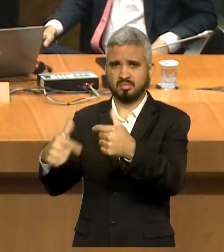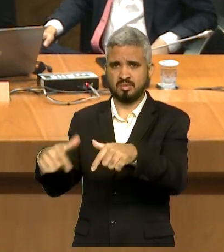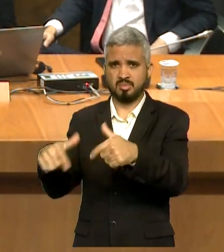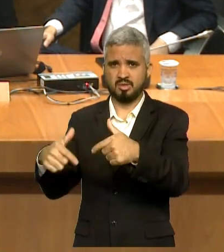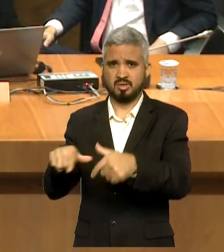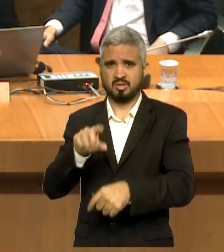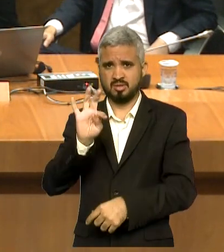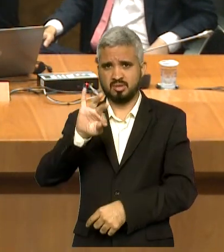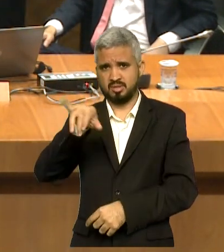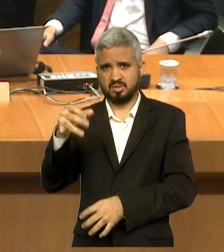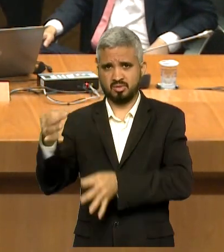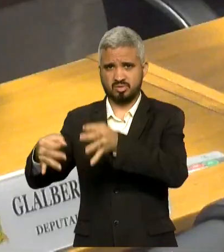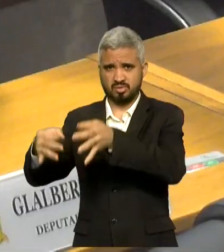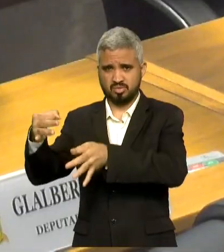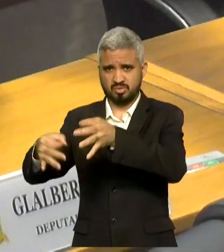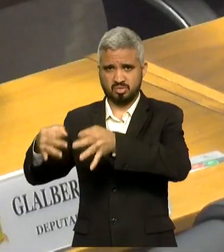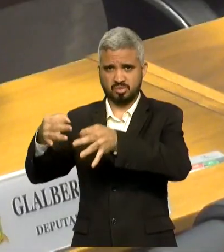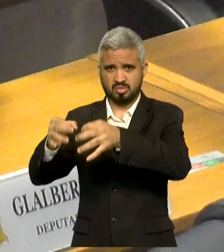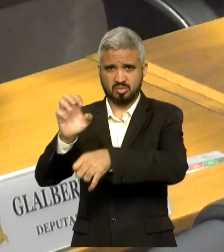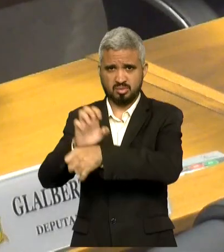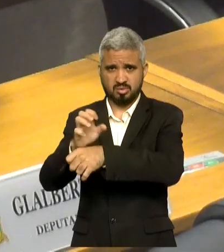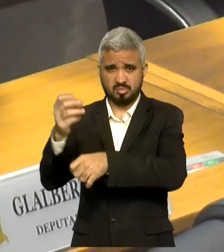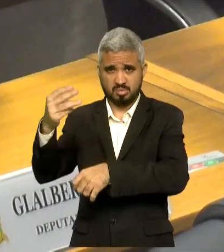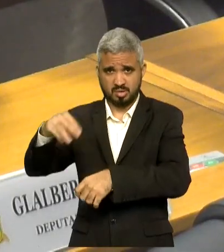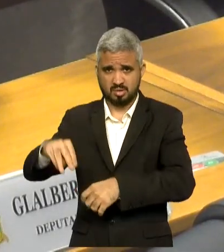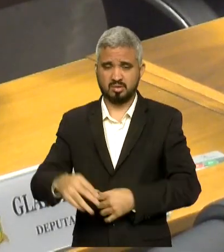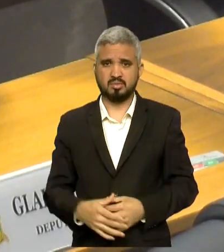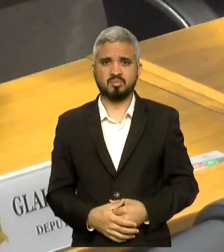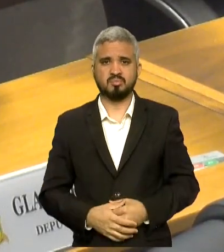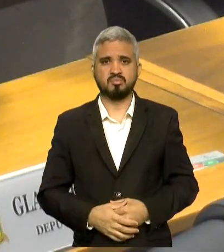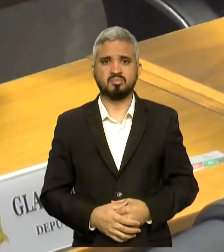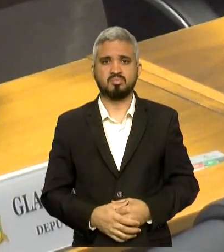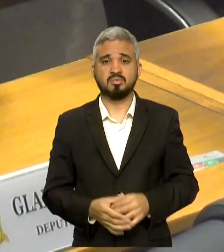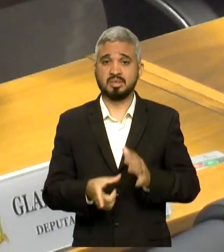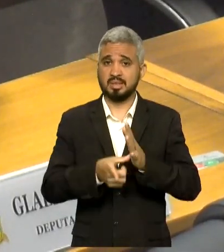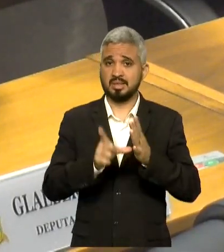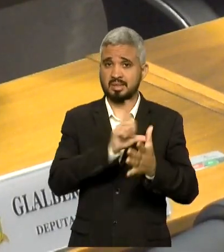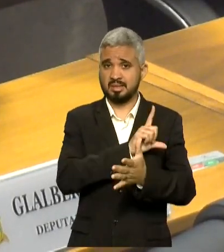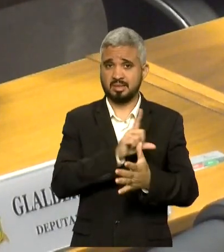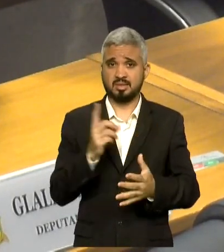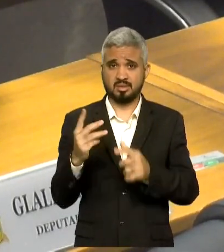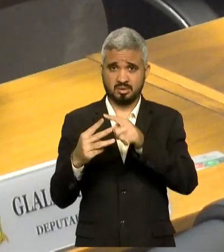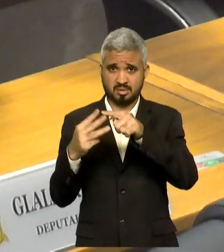com grandes serviços prestados, inclusive na corregedoria e também na presidência